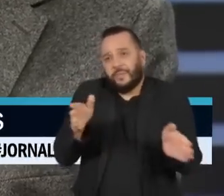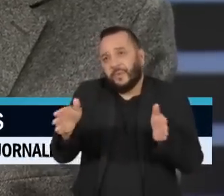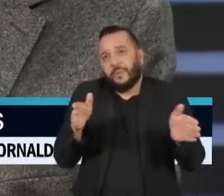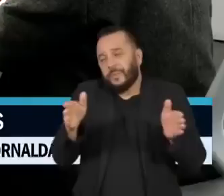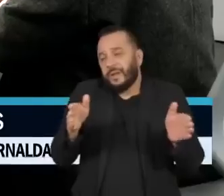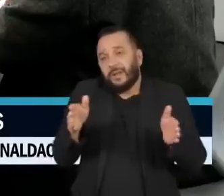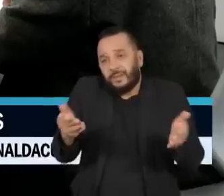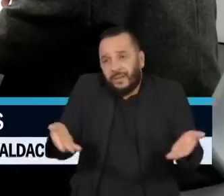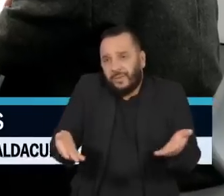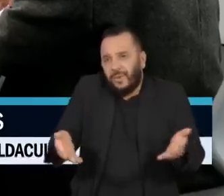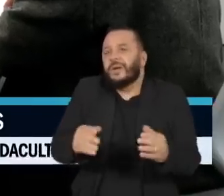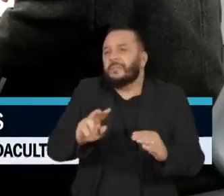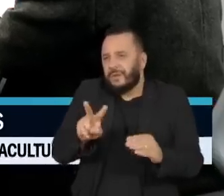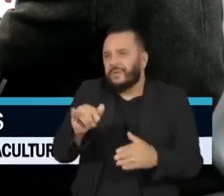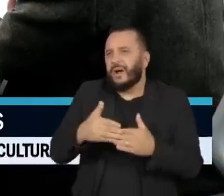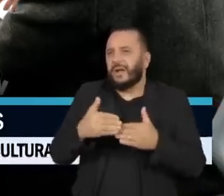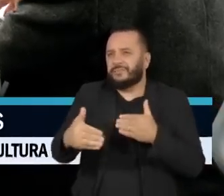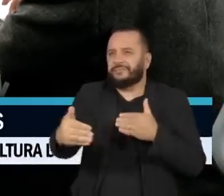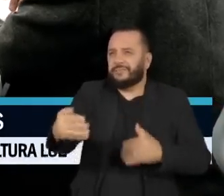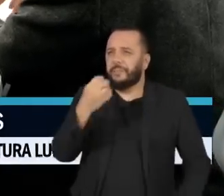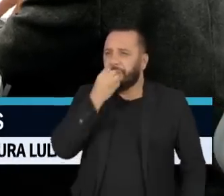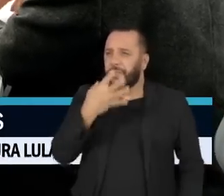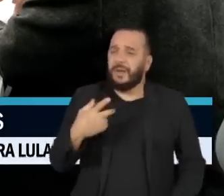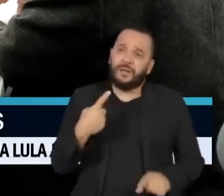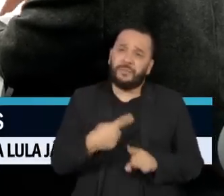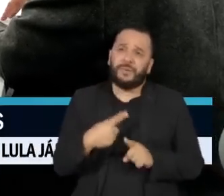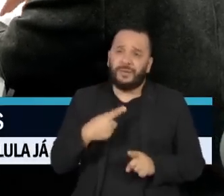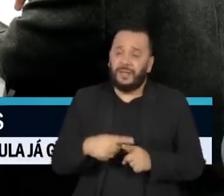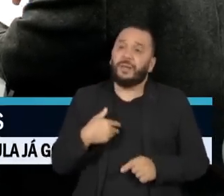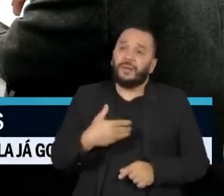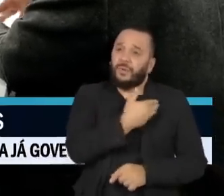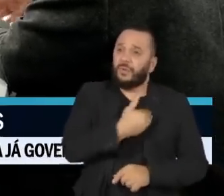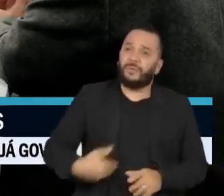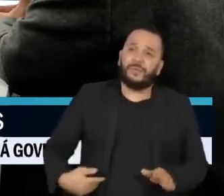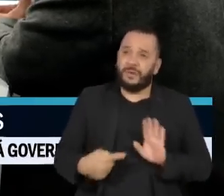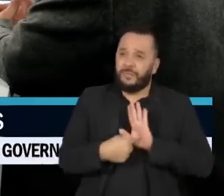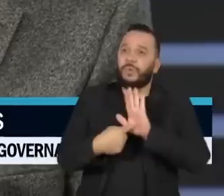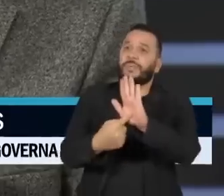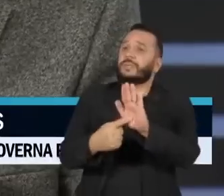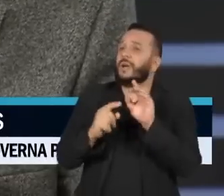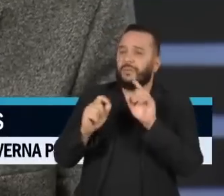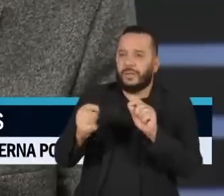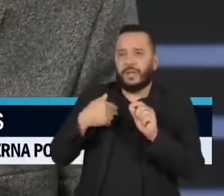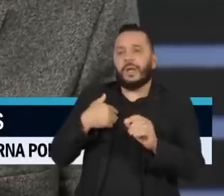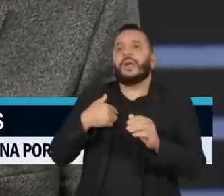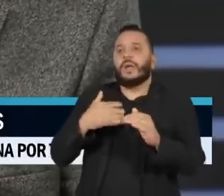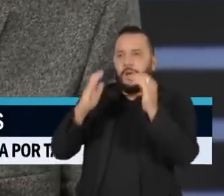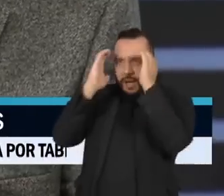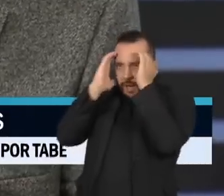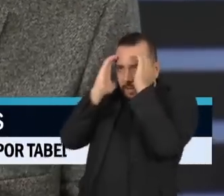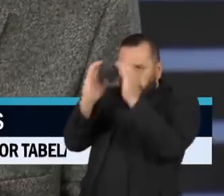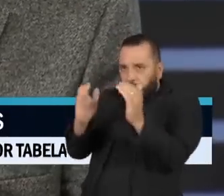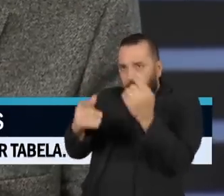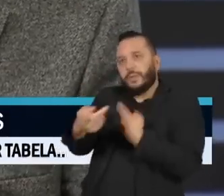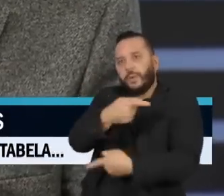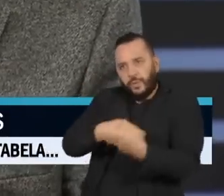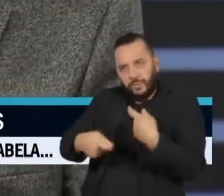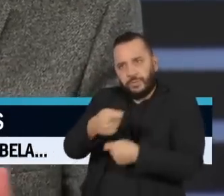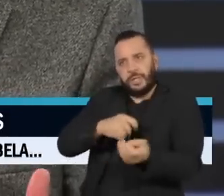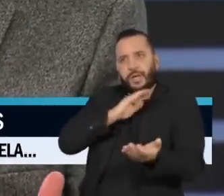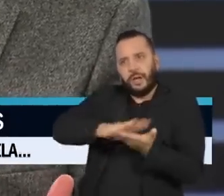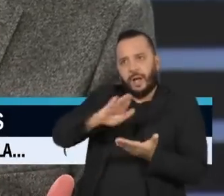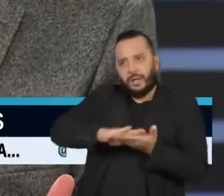razoavelmente bem uma vez que o governo conseguissenalizar um respeito macroeconômico aos gastos